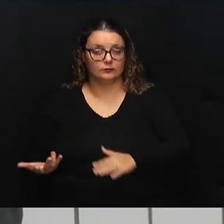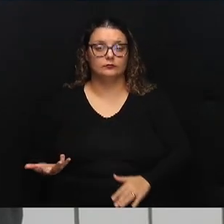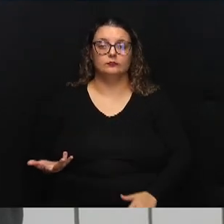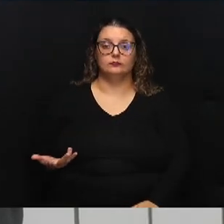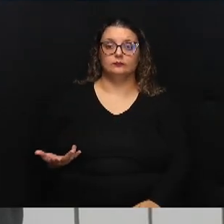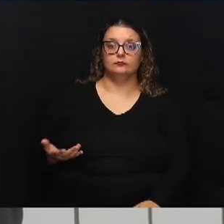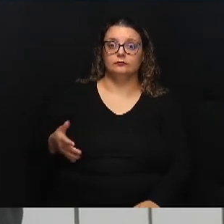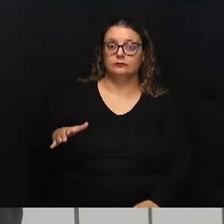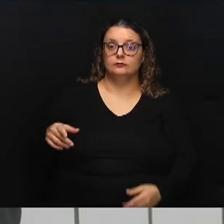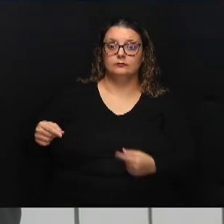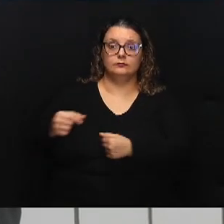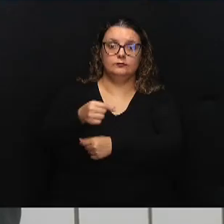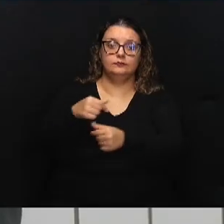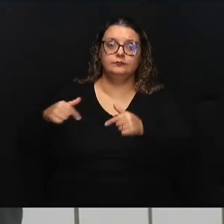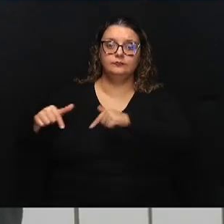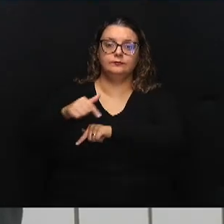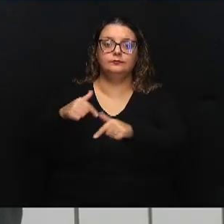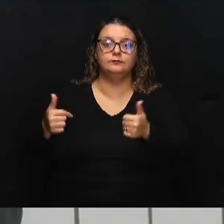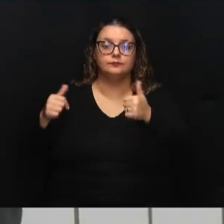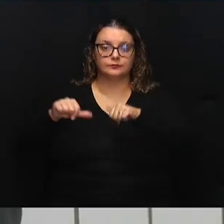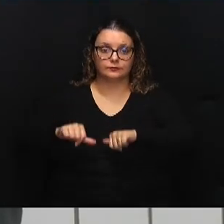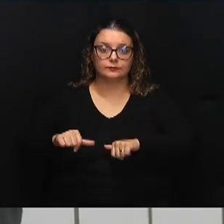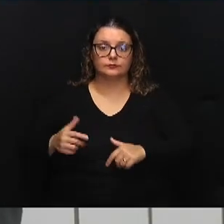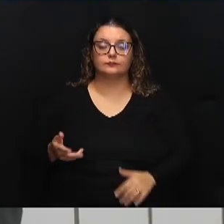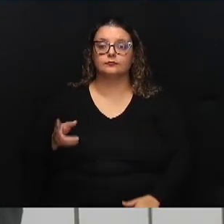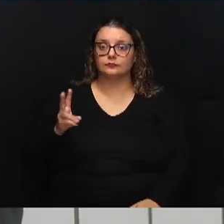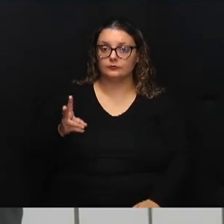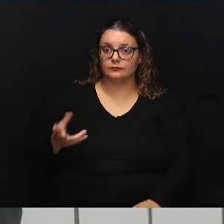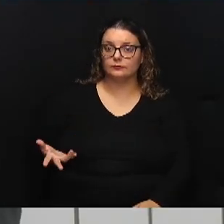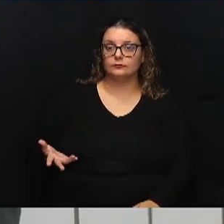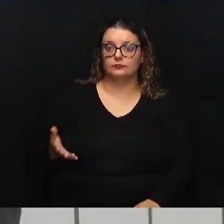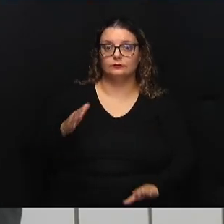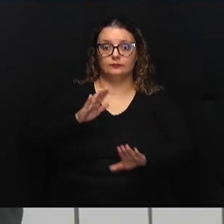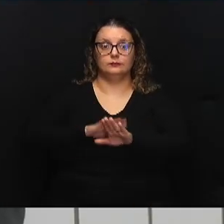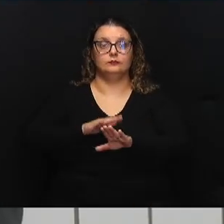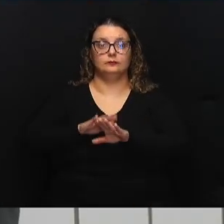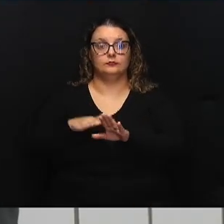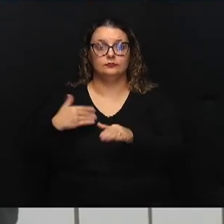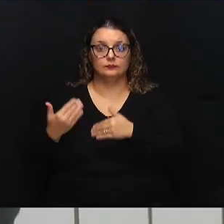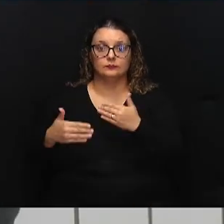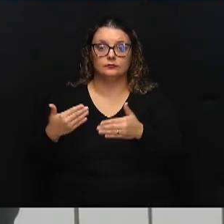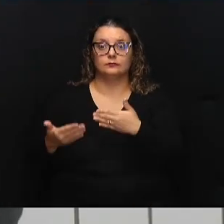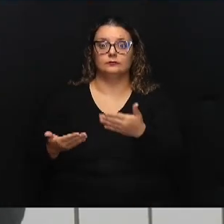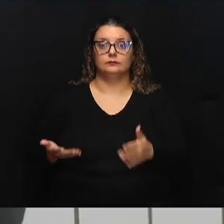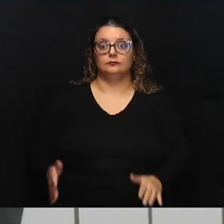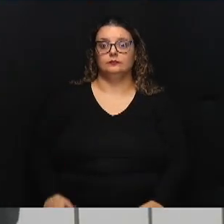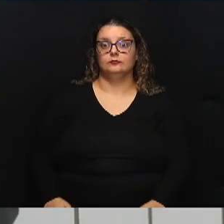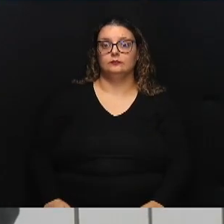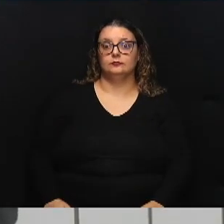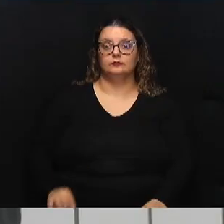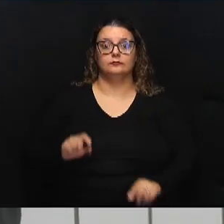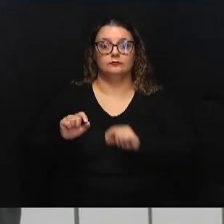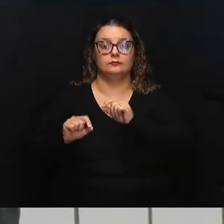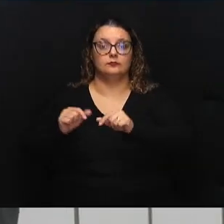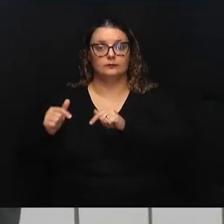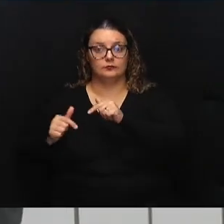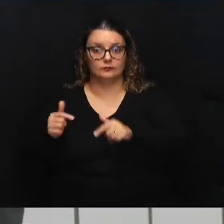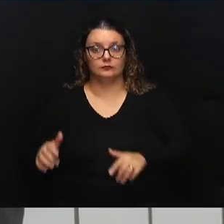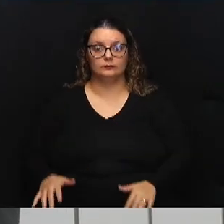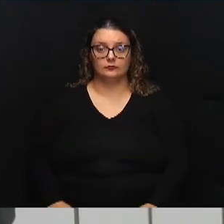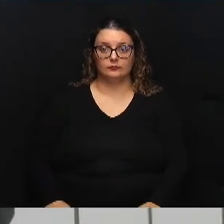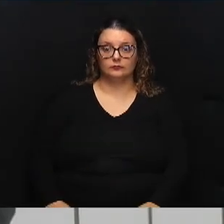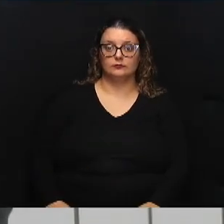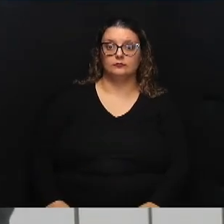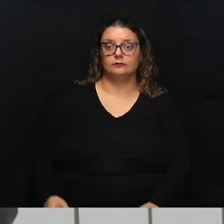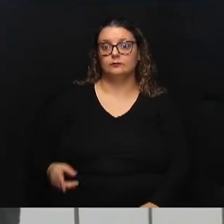ele, por pior que esteja, sempre está funcionando. Sempre, para quem está trabalhando, ou quer mudar